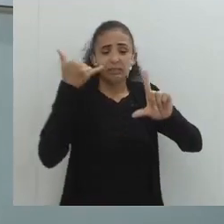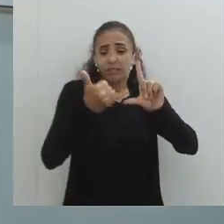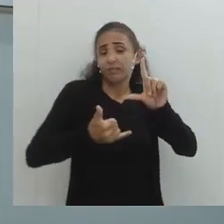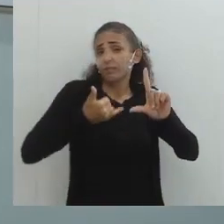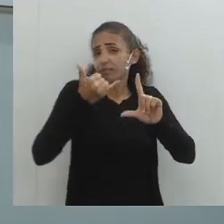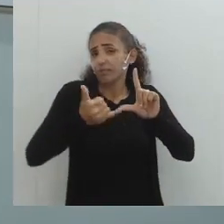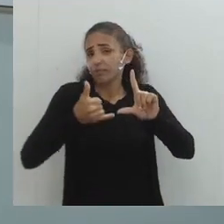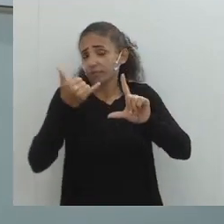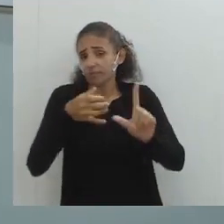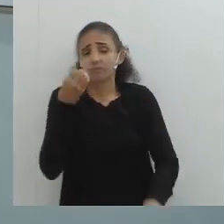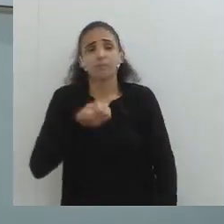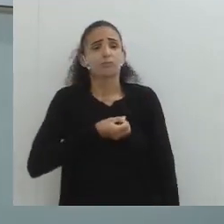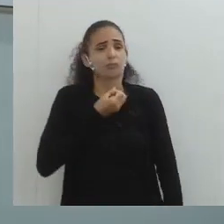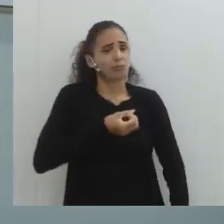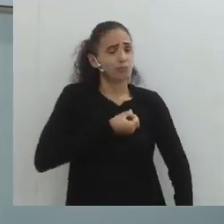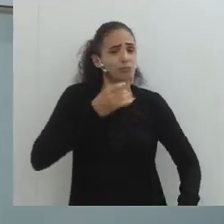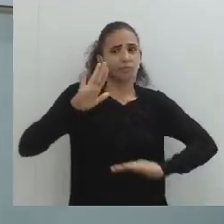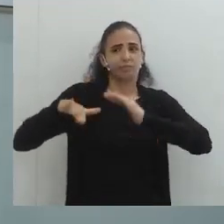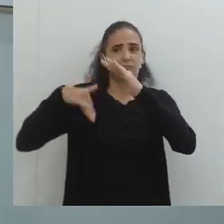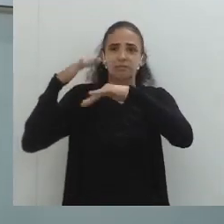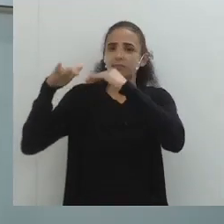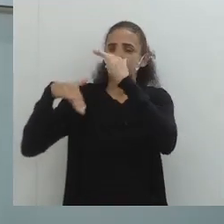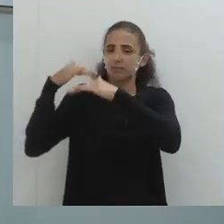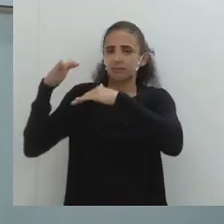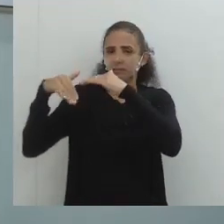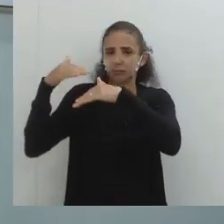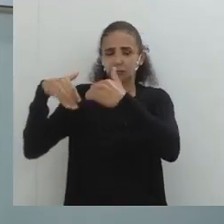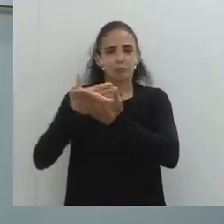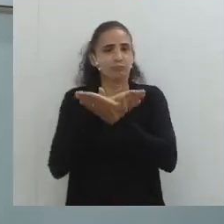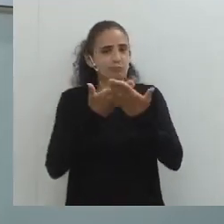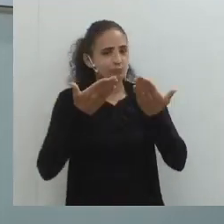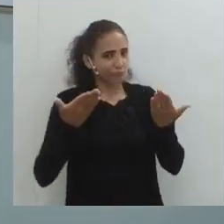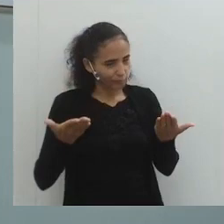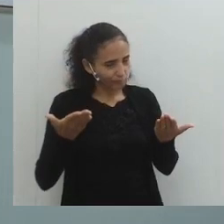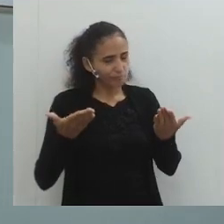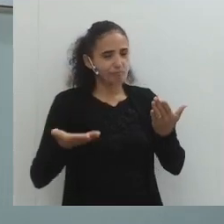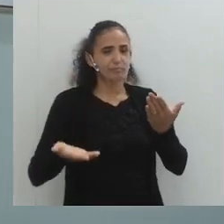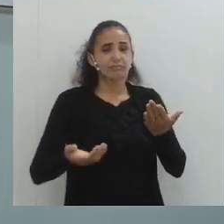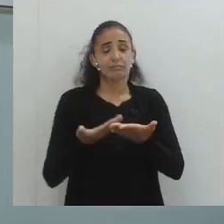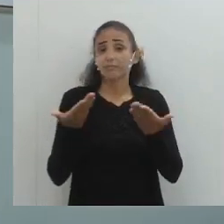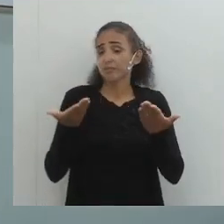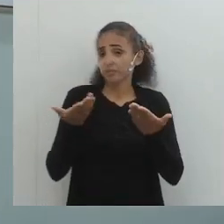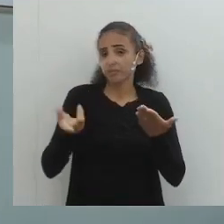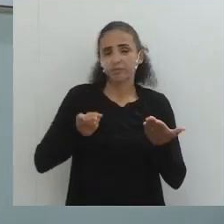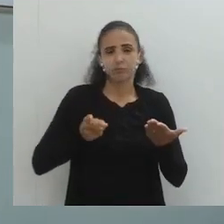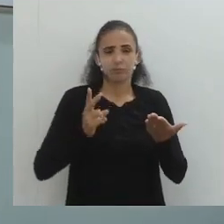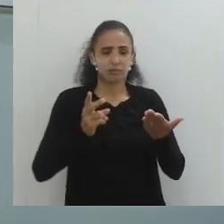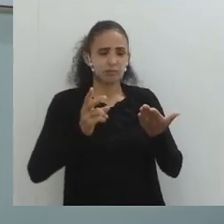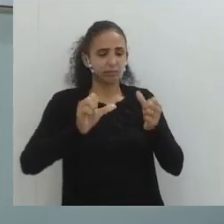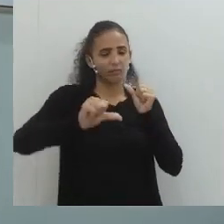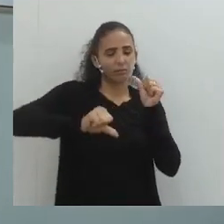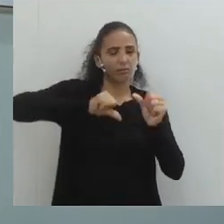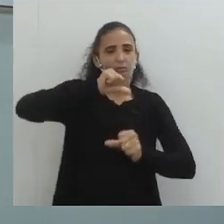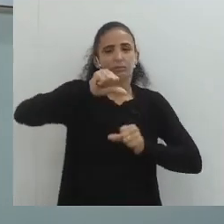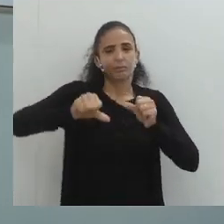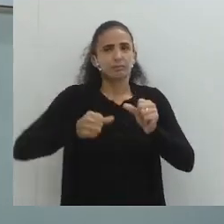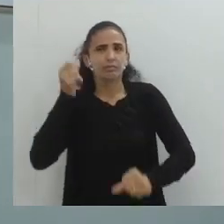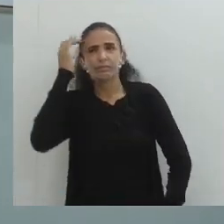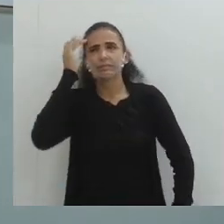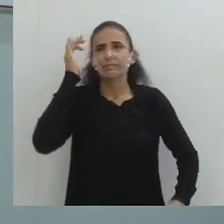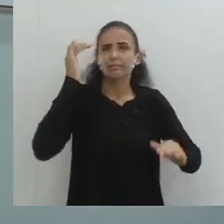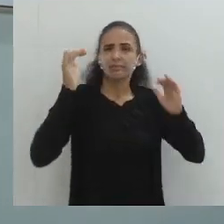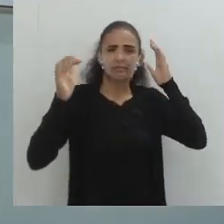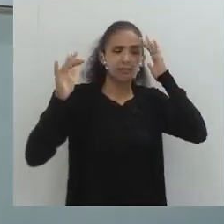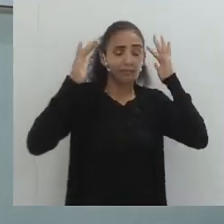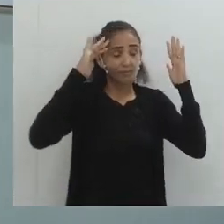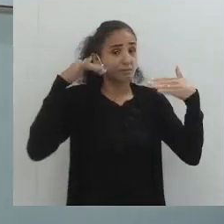a vivenciar esse processo criativo, tá certo? E aí ele fala sobre modificar imaginariamente,